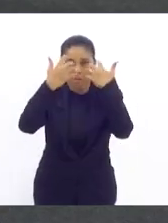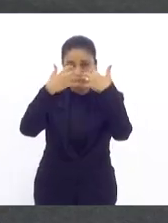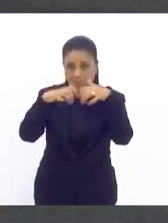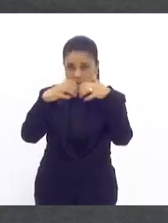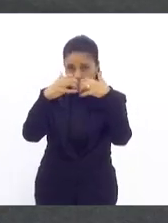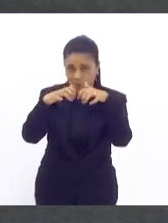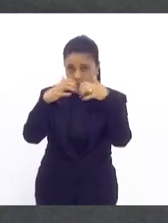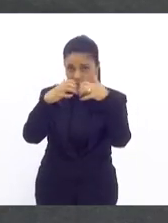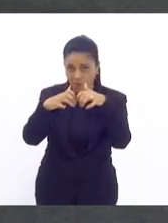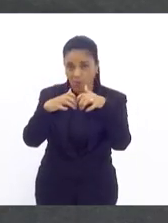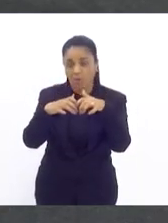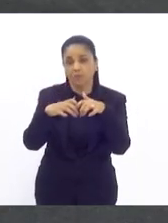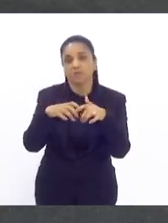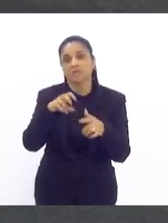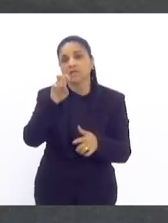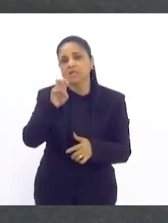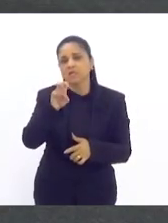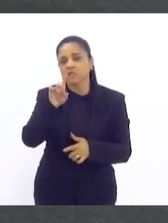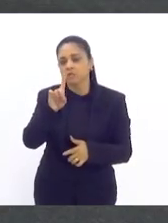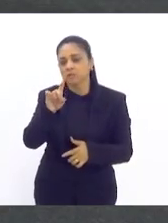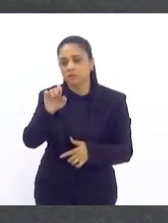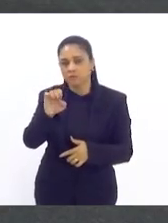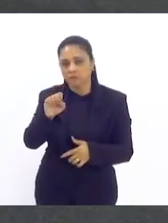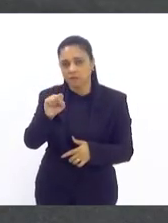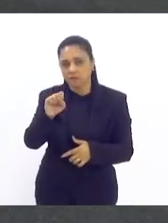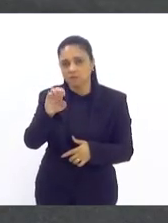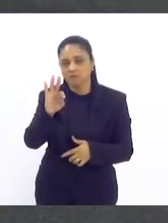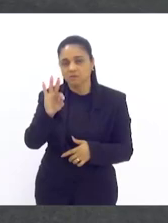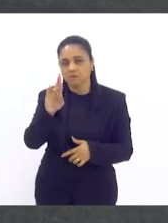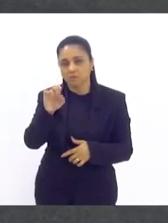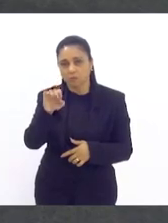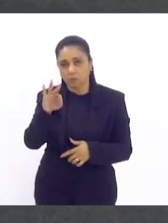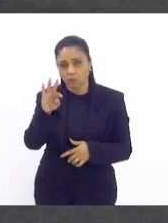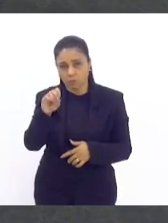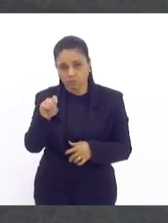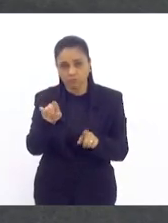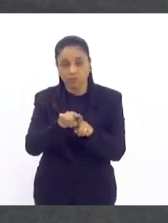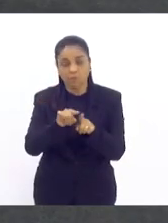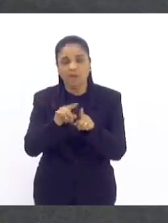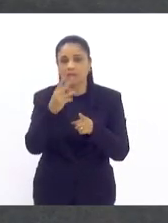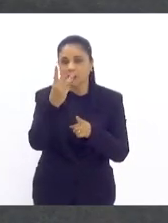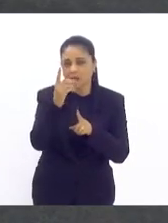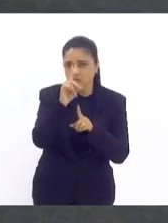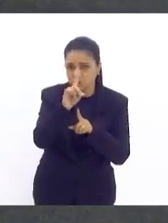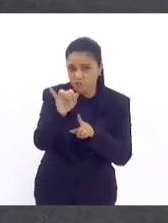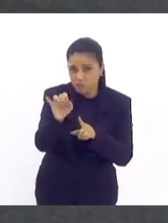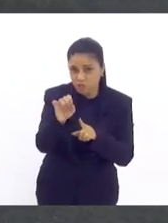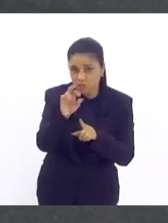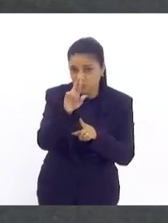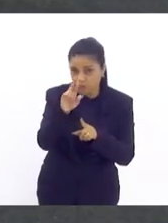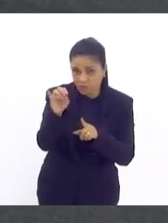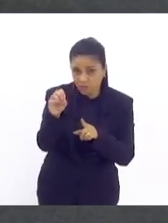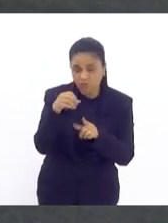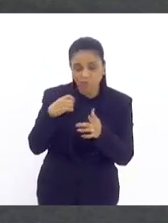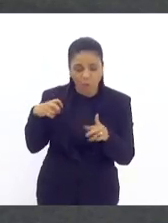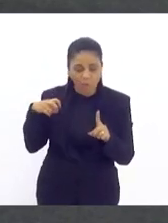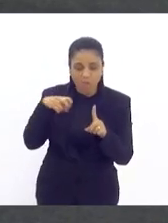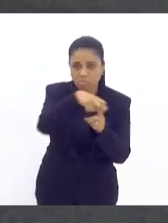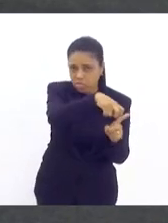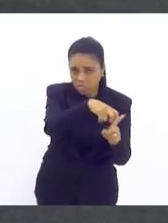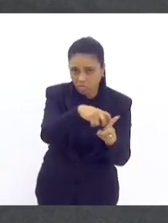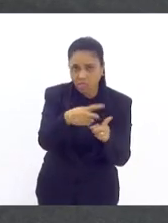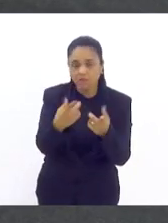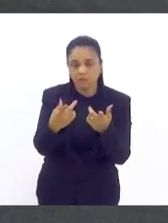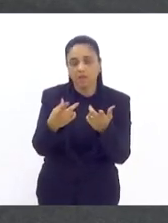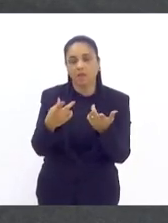do nosso quinto distrito o distrito da Posse foi até três rios e infelizmente foi atropelada vítima